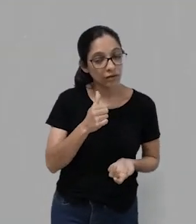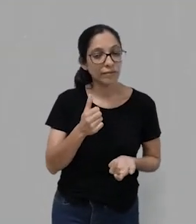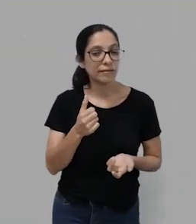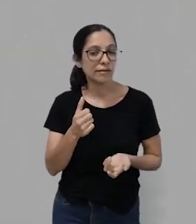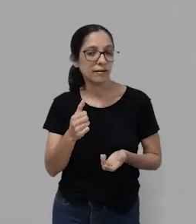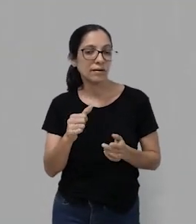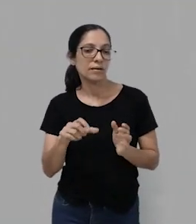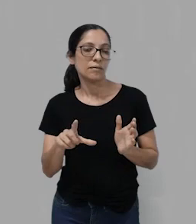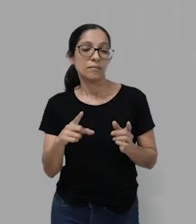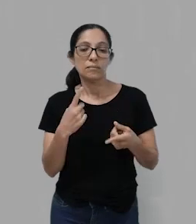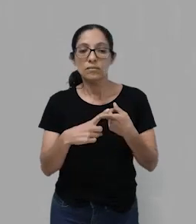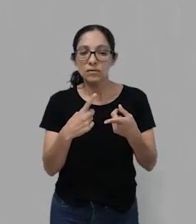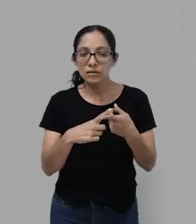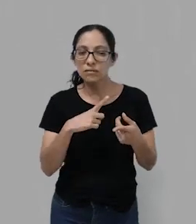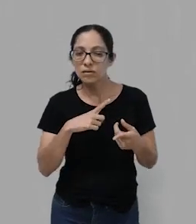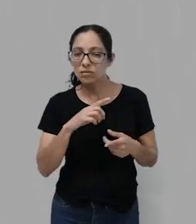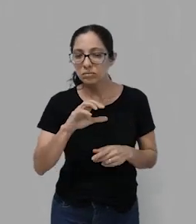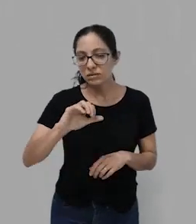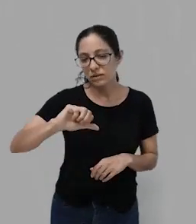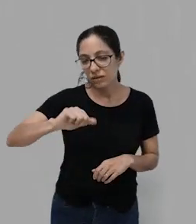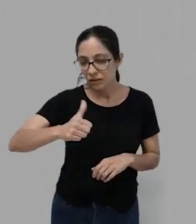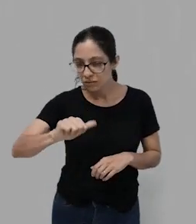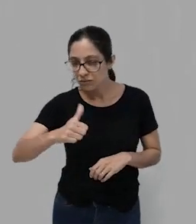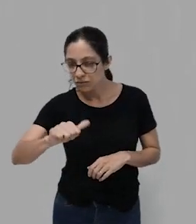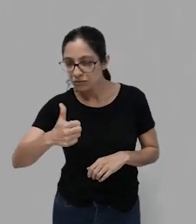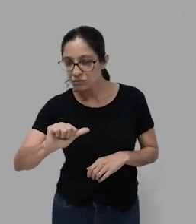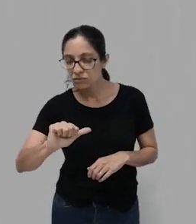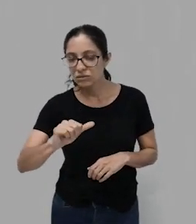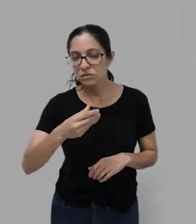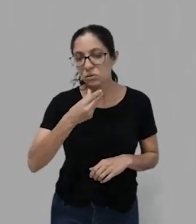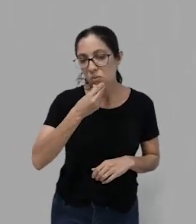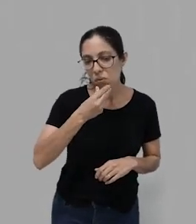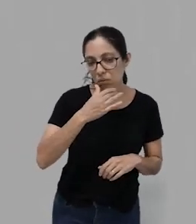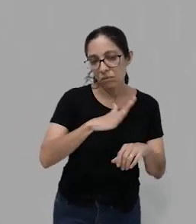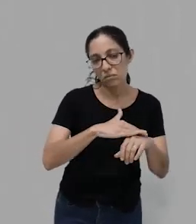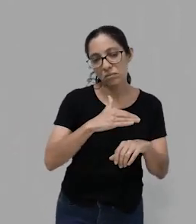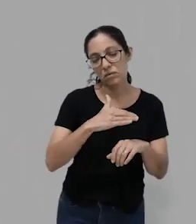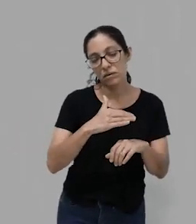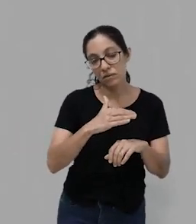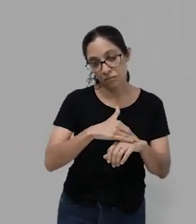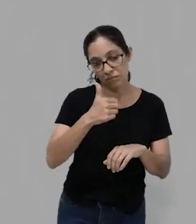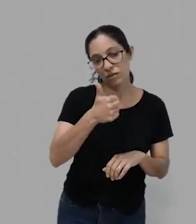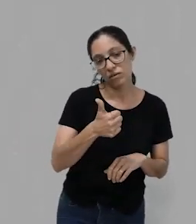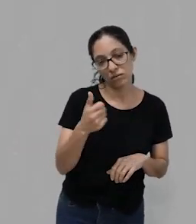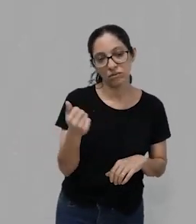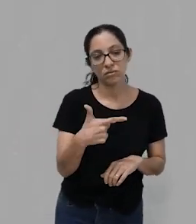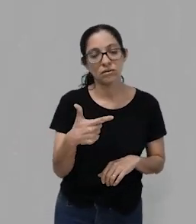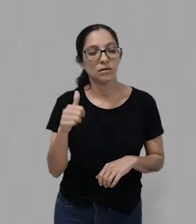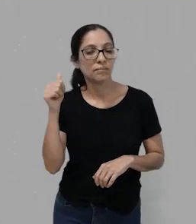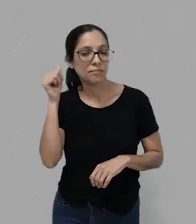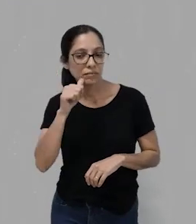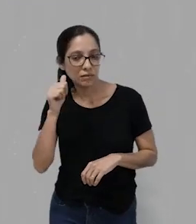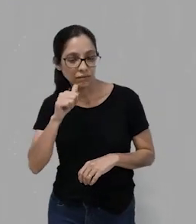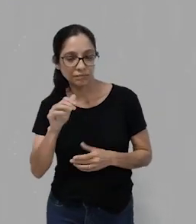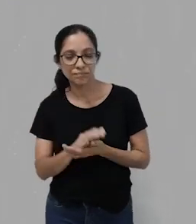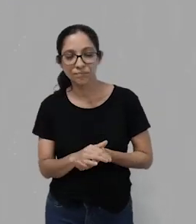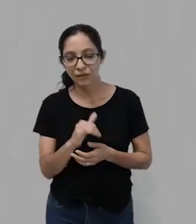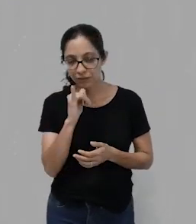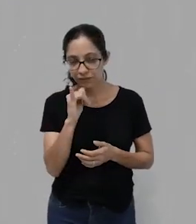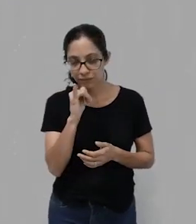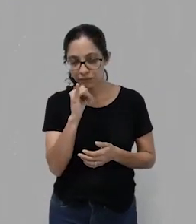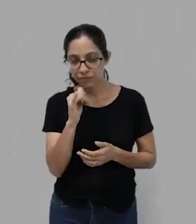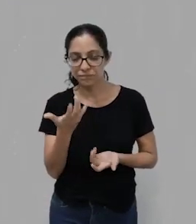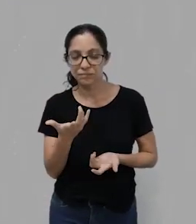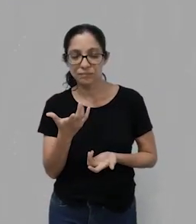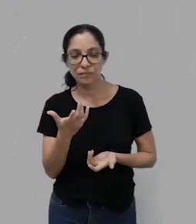algumas valências físicas, os homens se sobressaem sobre as mulheres. Então, o indivíduo vai lá para uma pista de atletismo, por exemplo,